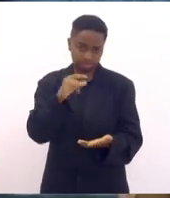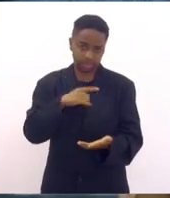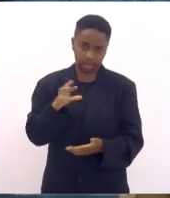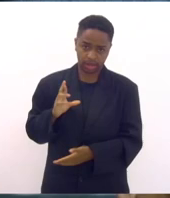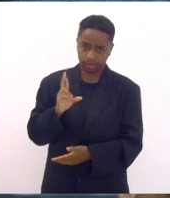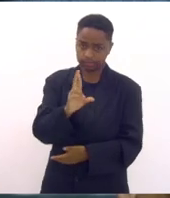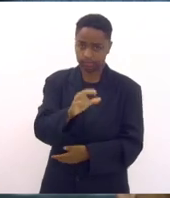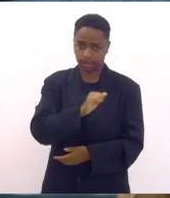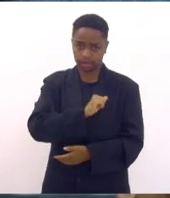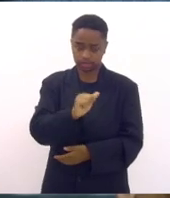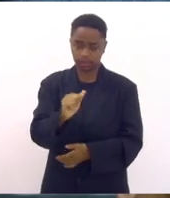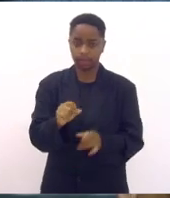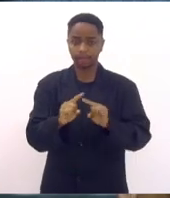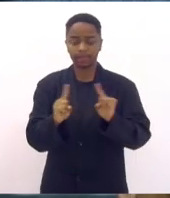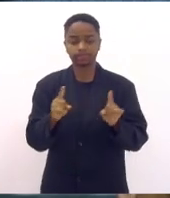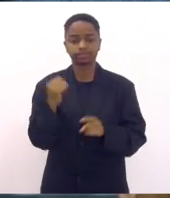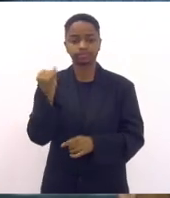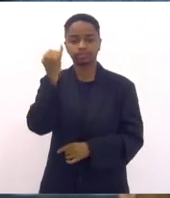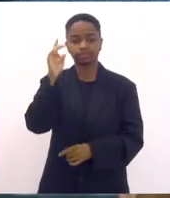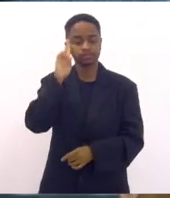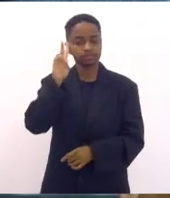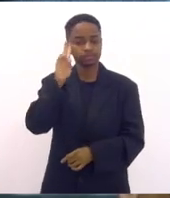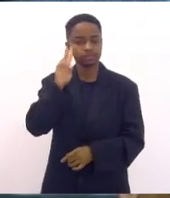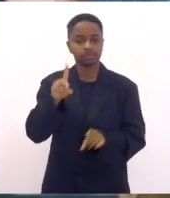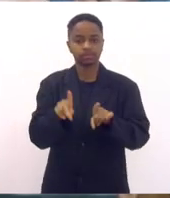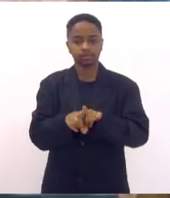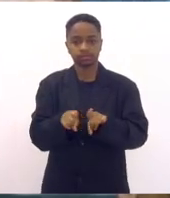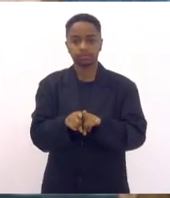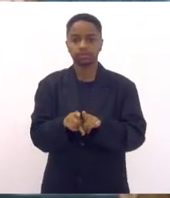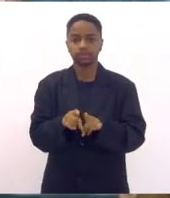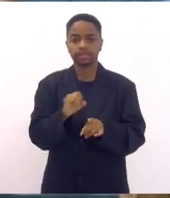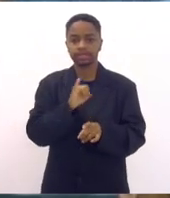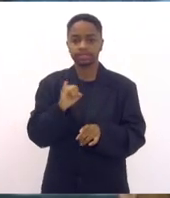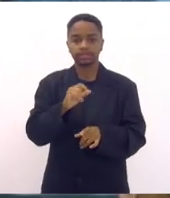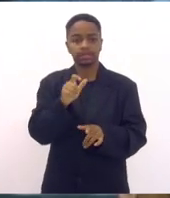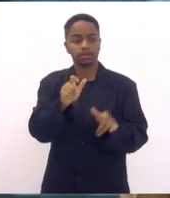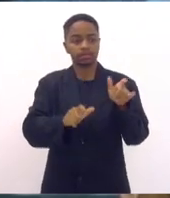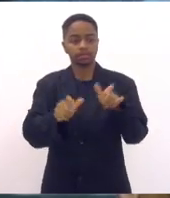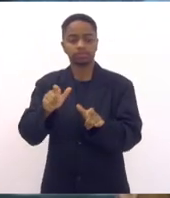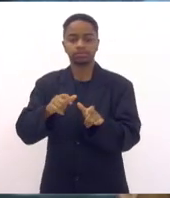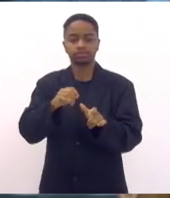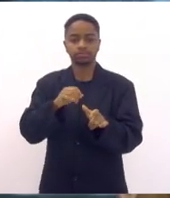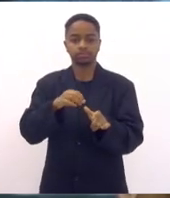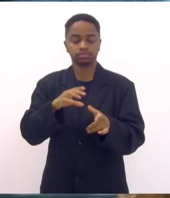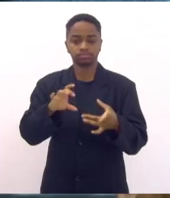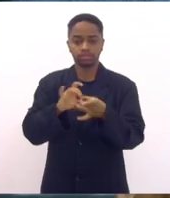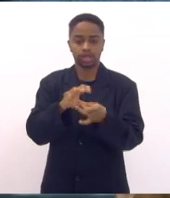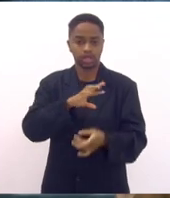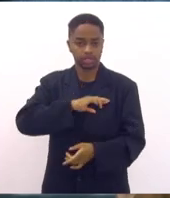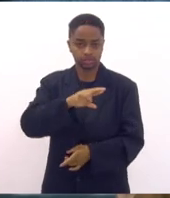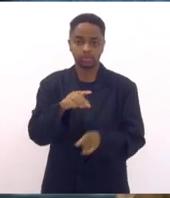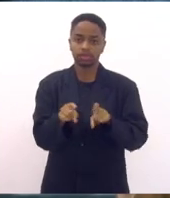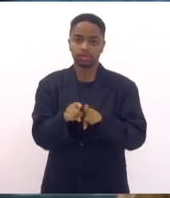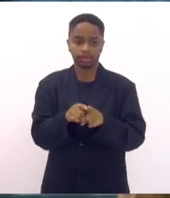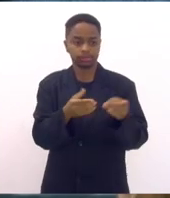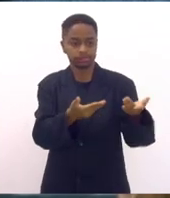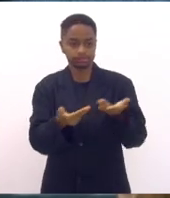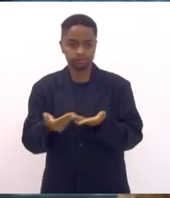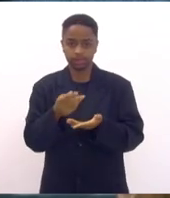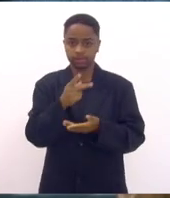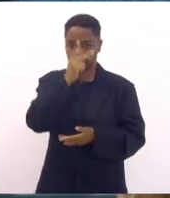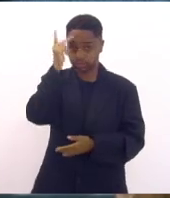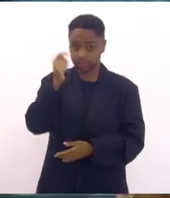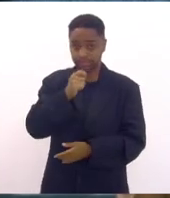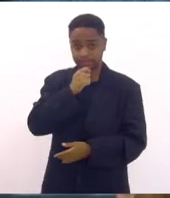do ateísmo Mas sempre é importante em qualquer encontro interreligioso em dentro de um estado laico pessoas também que não t religião não